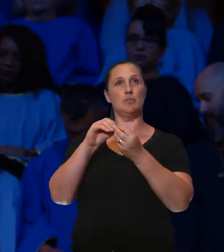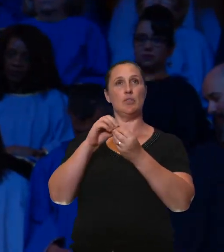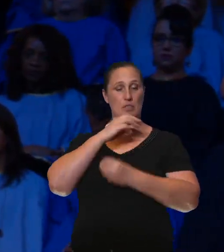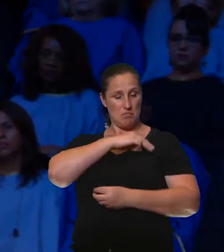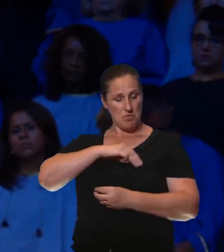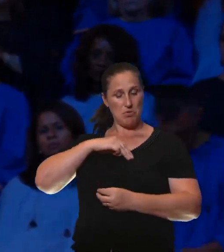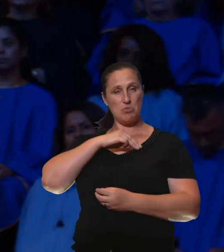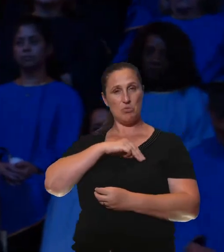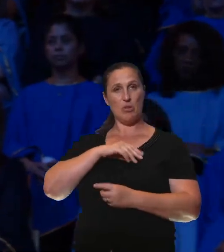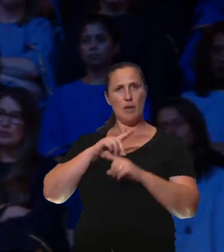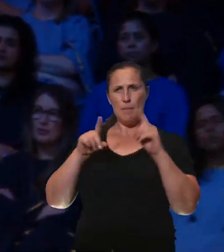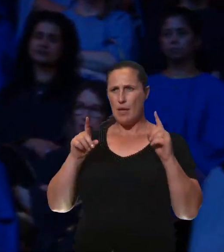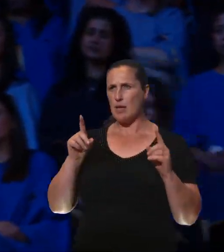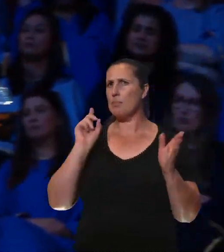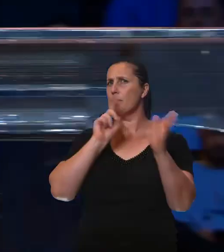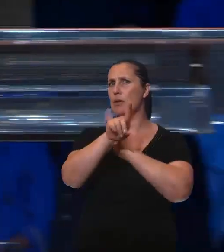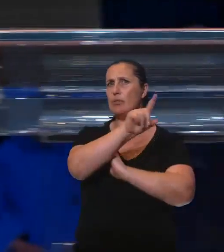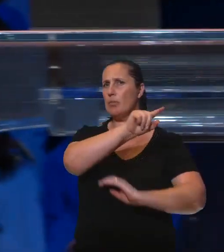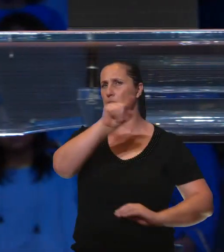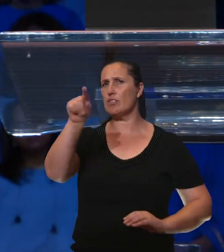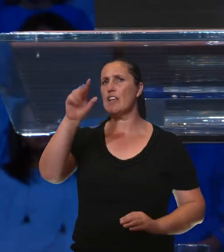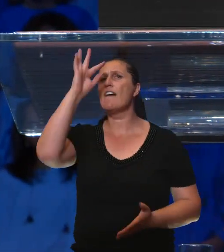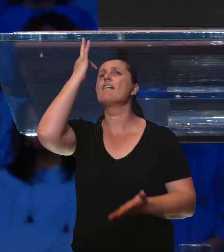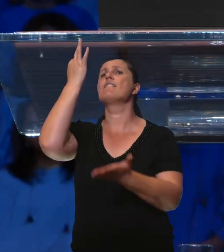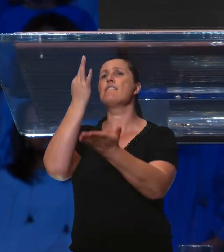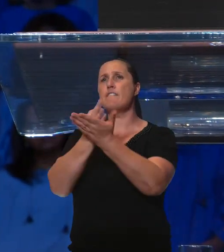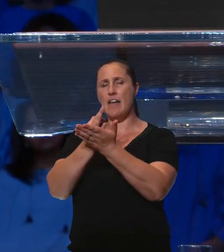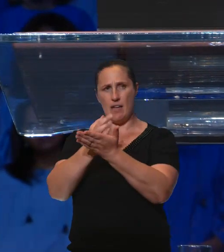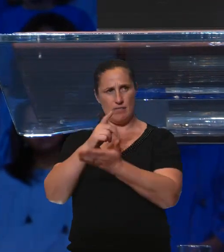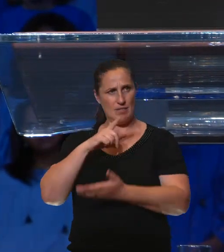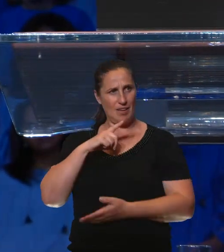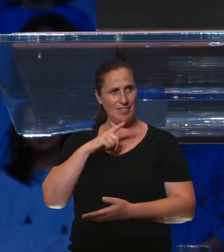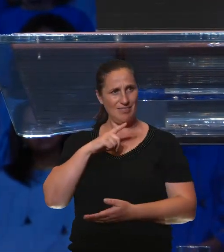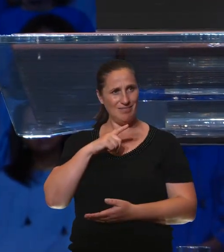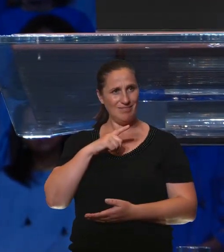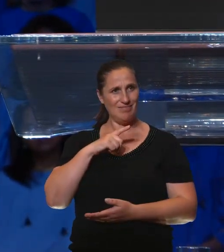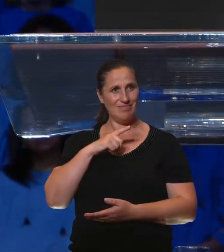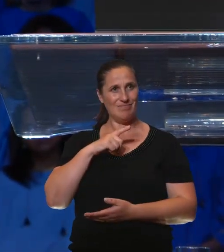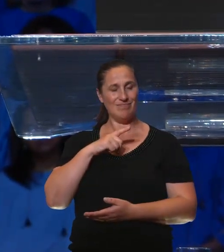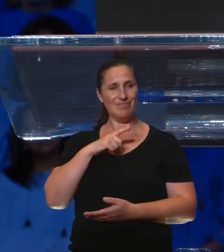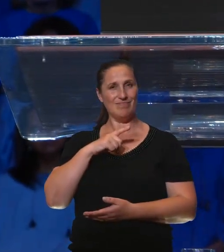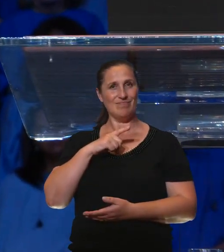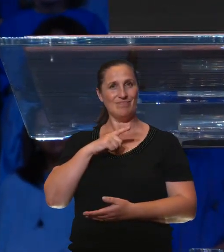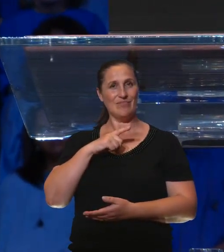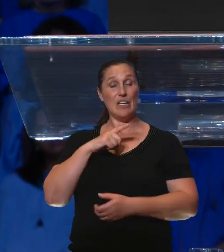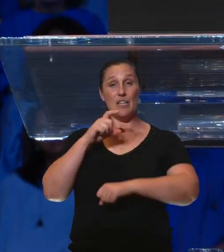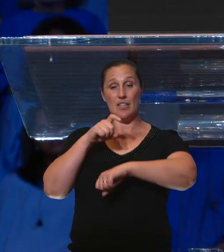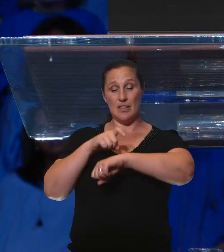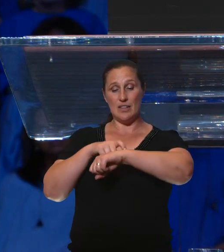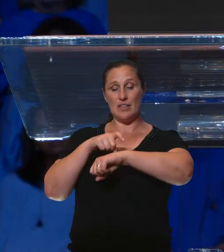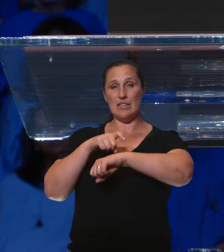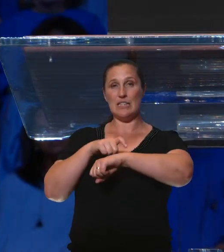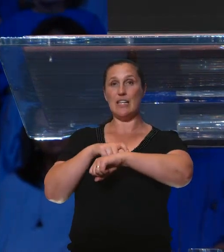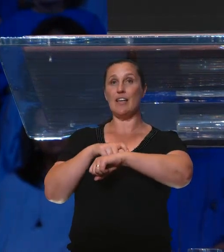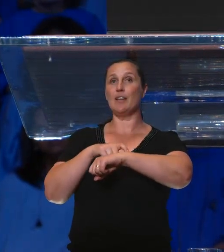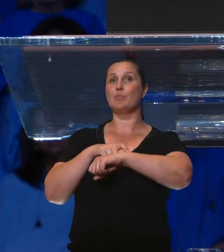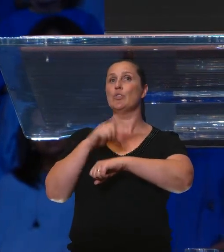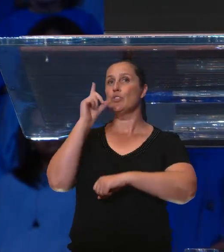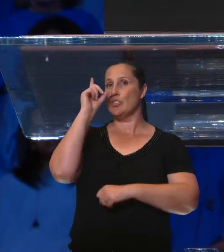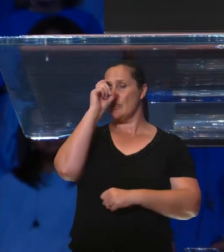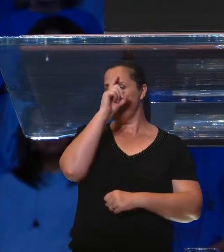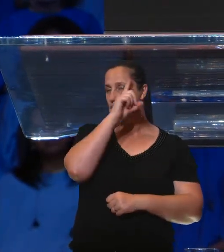mas eu quero perguntar para você qual é o nível de fé que você tem, porque em tempos de navegar, em